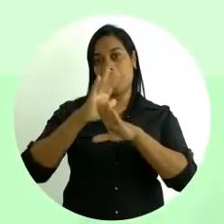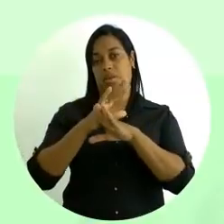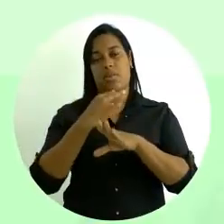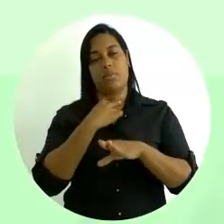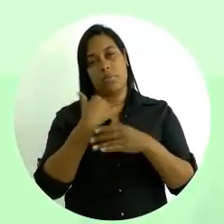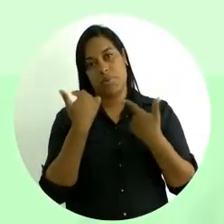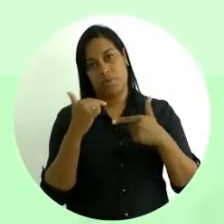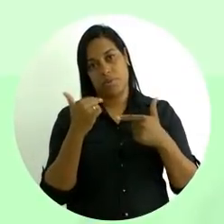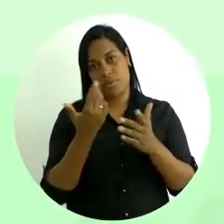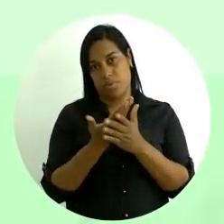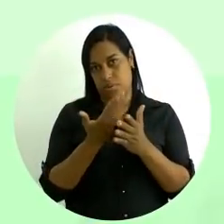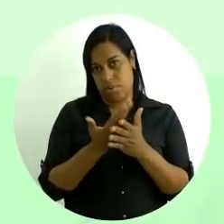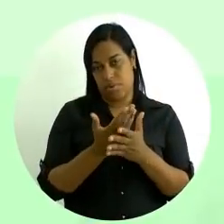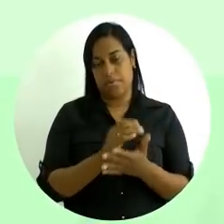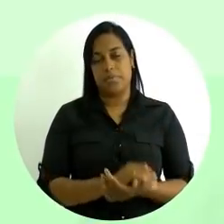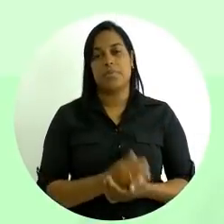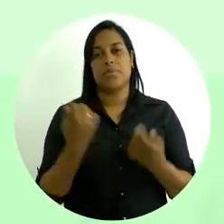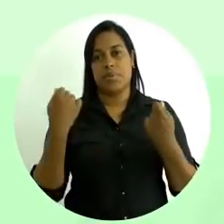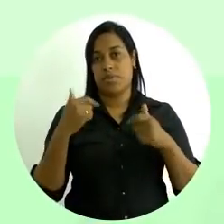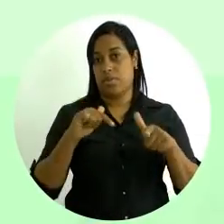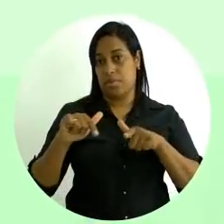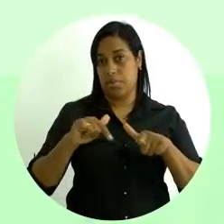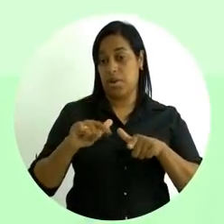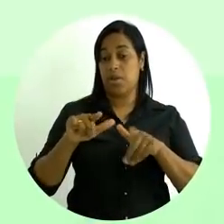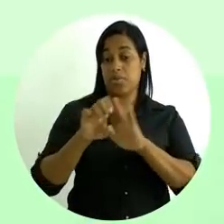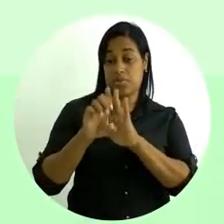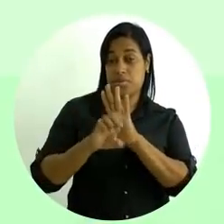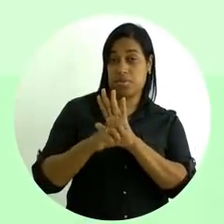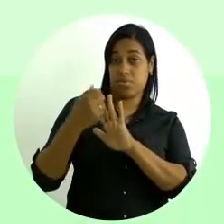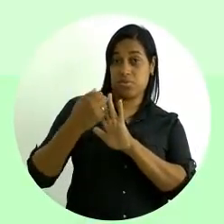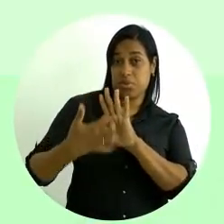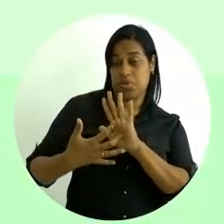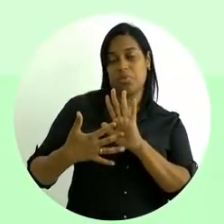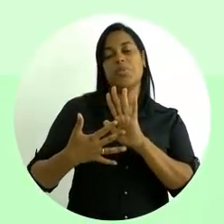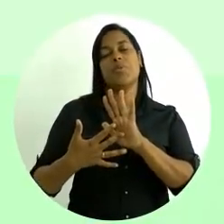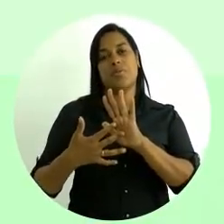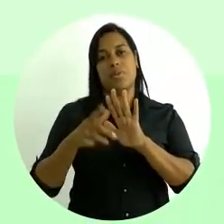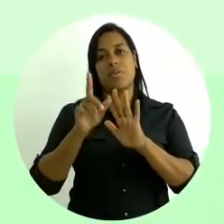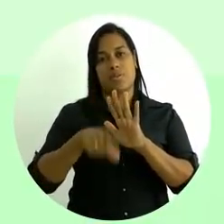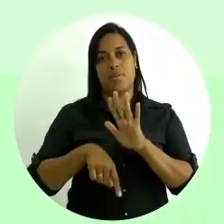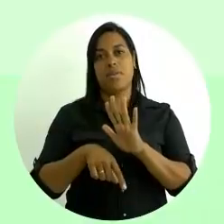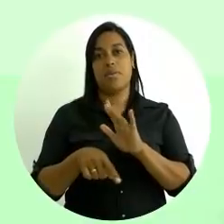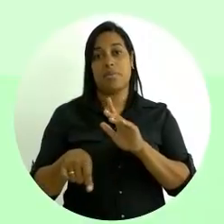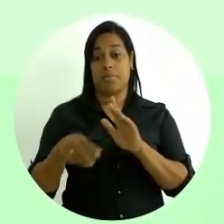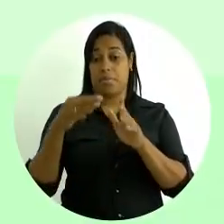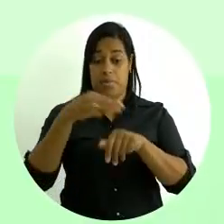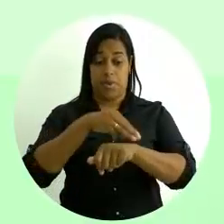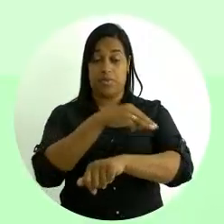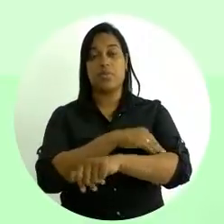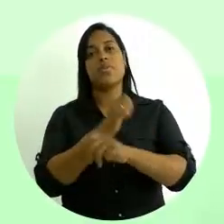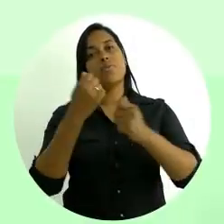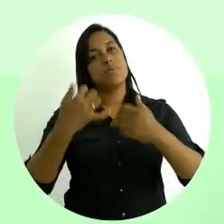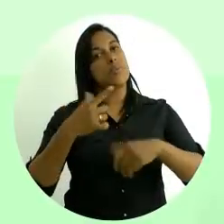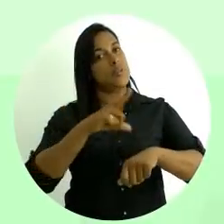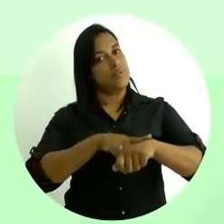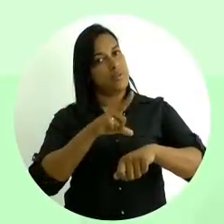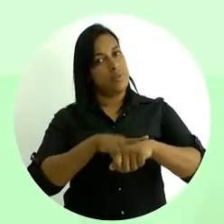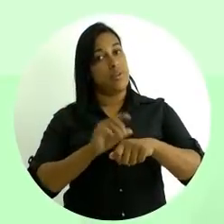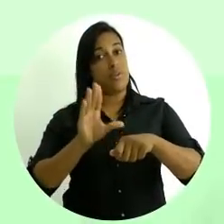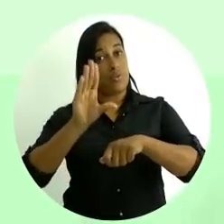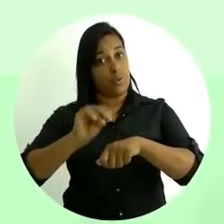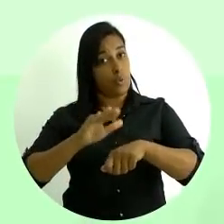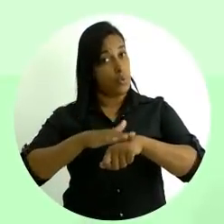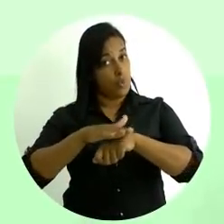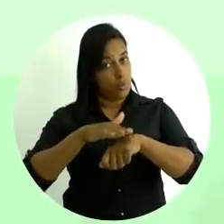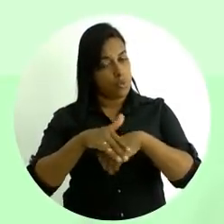durante a manhã e a tarde, tá certo? E aí o Estatuto deixa bem marcado. Para o Estatuto do Magistério, esse horário